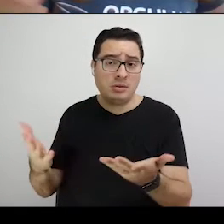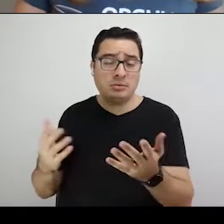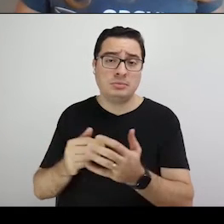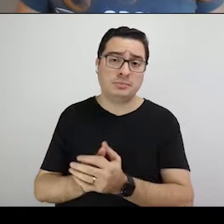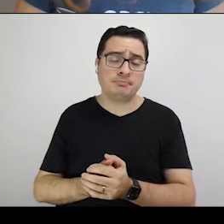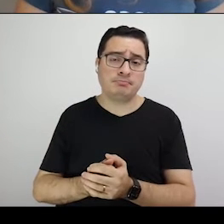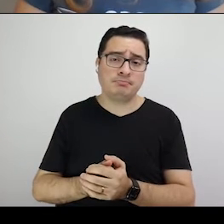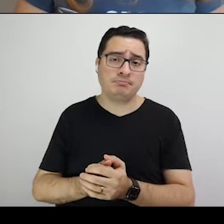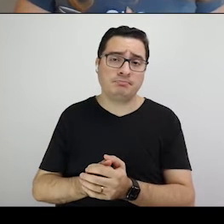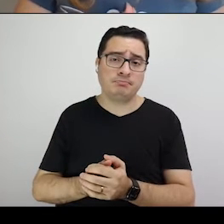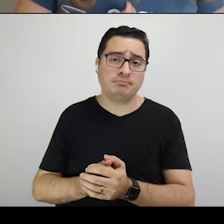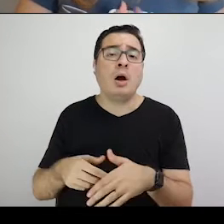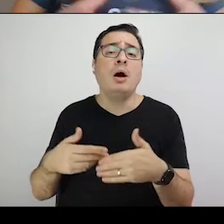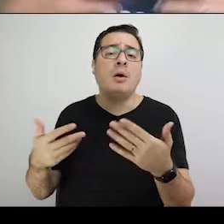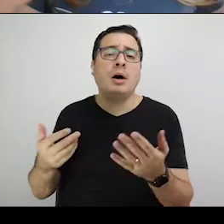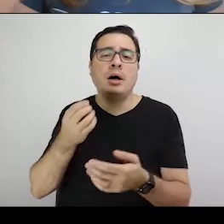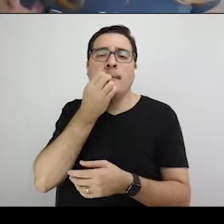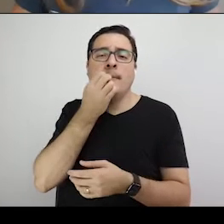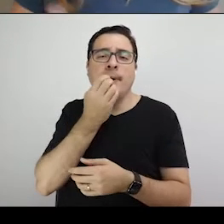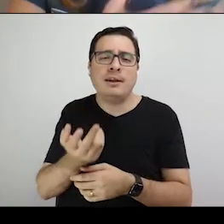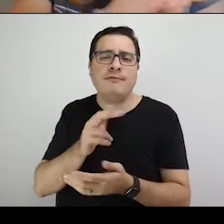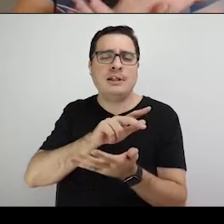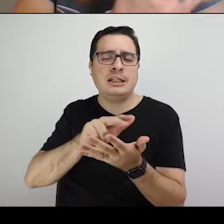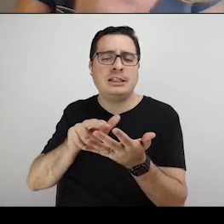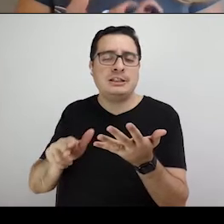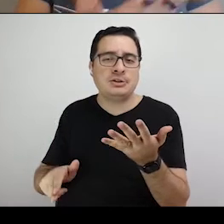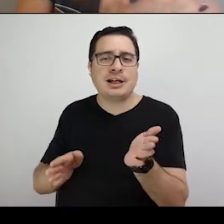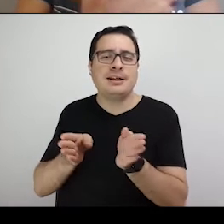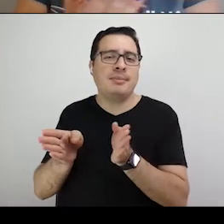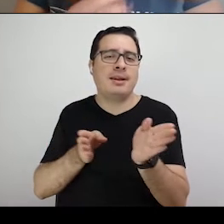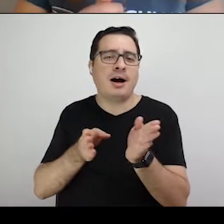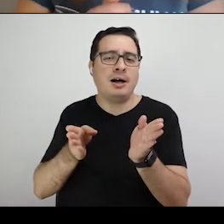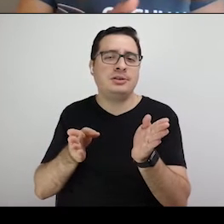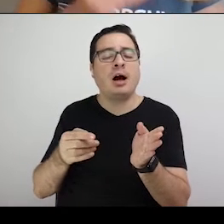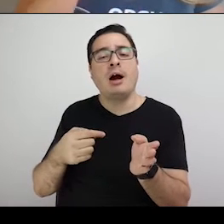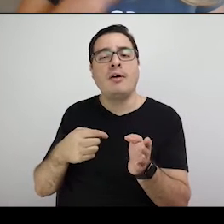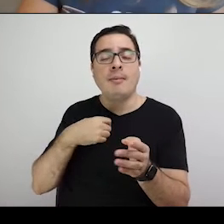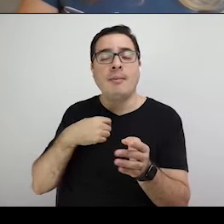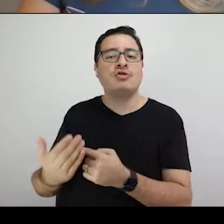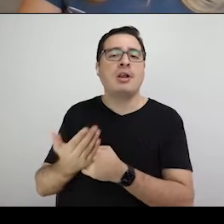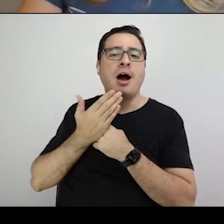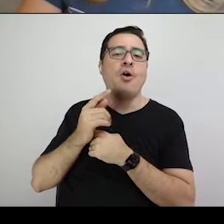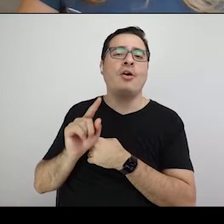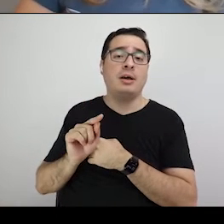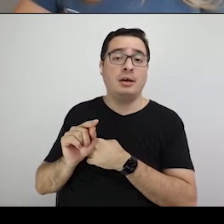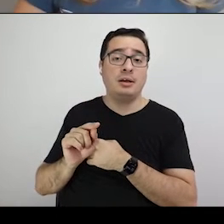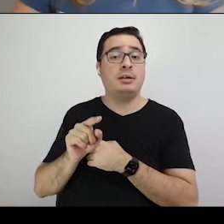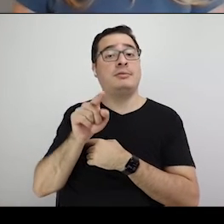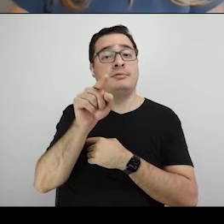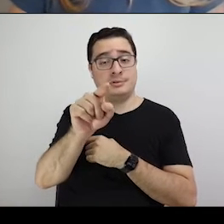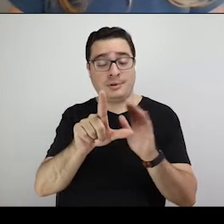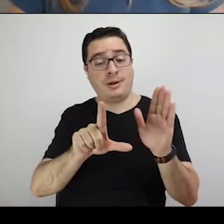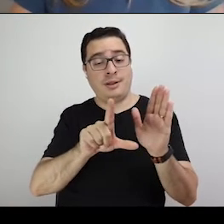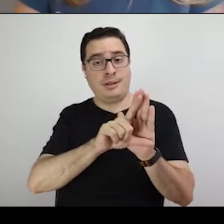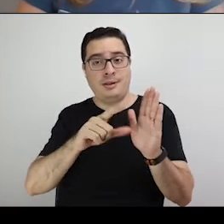E quais são os benefícios da acessibilidade? O que eu vou ganhar com isso? Você vai estar em conformidade com a